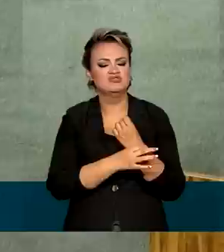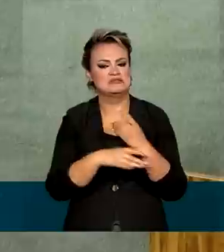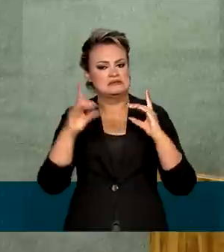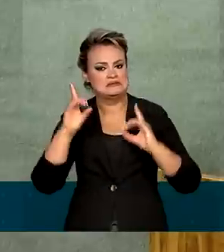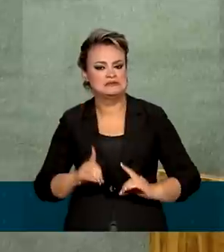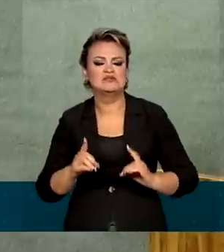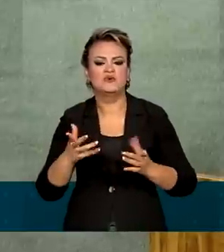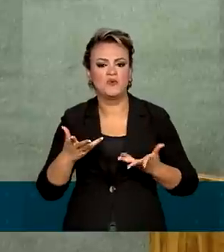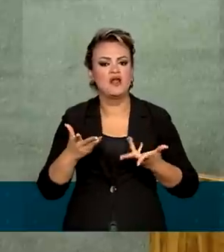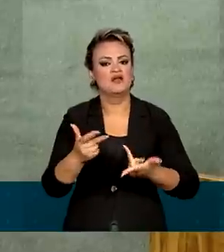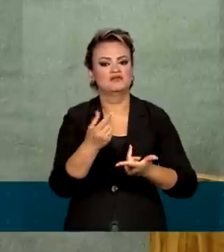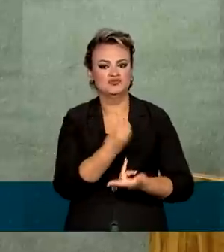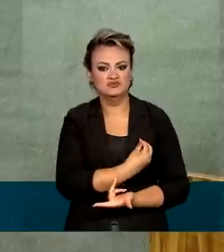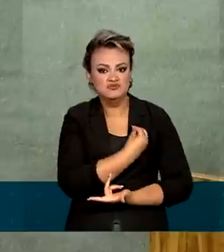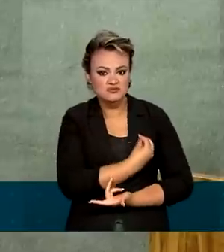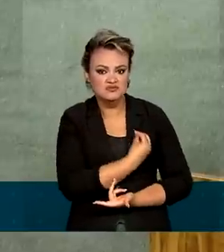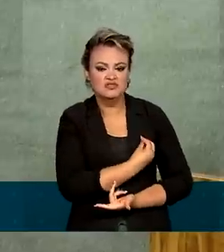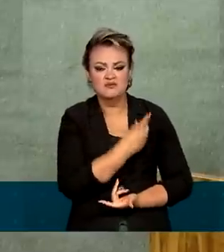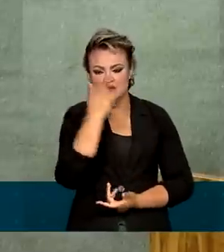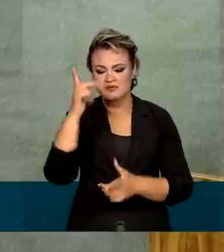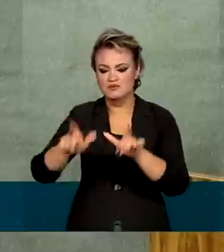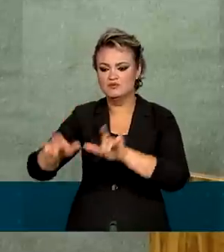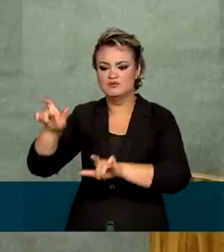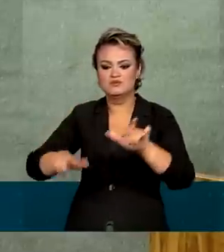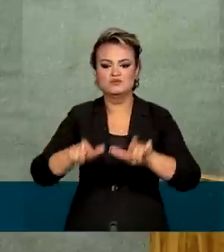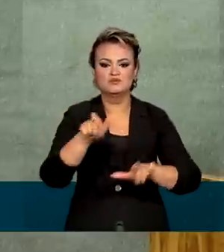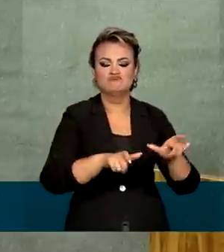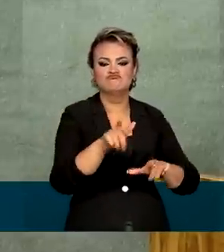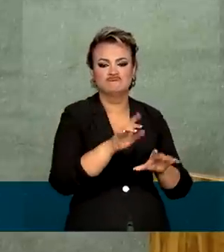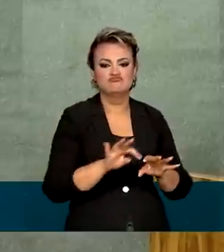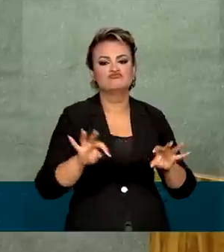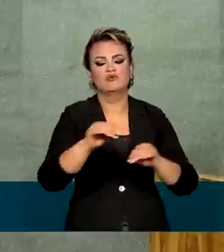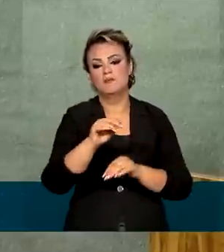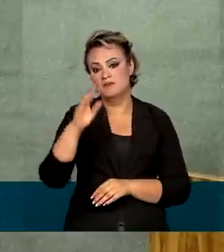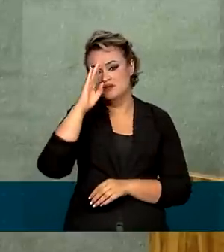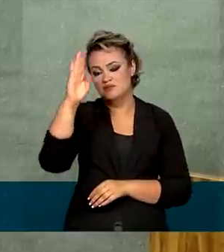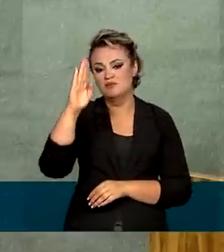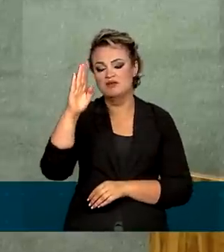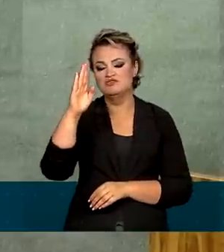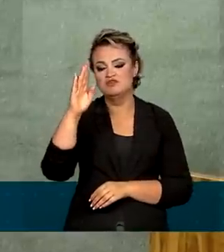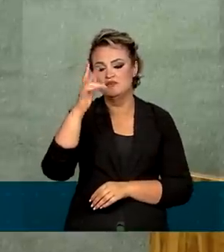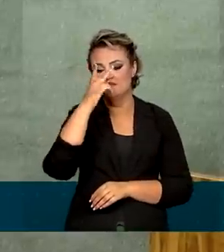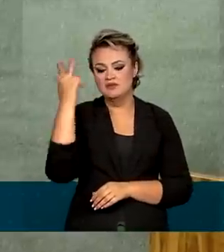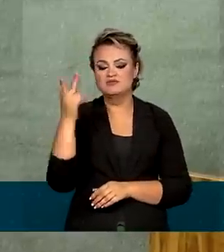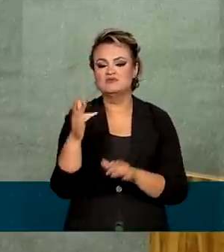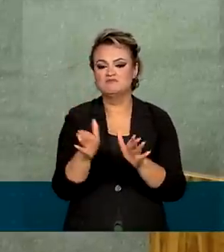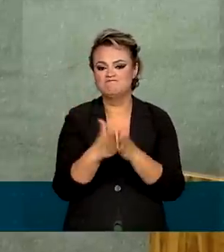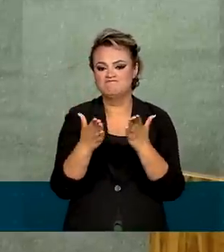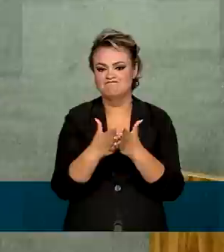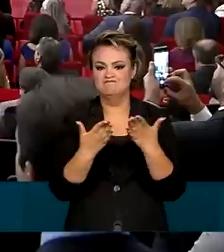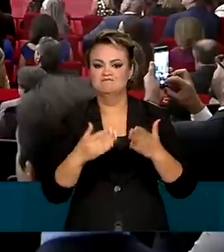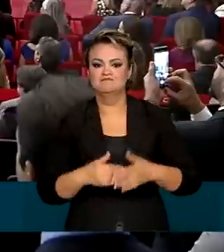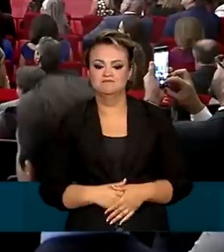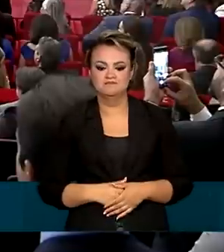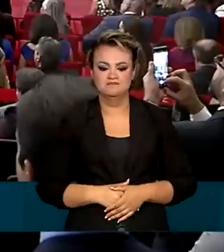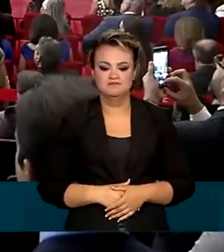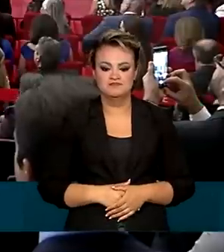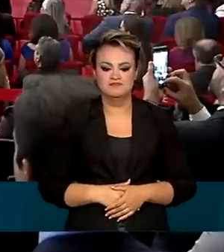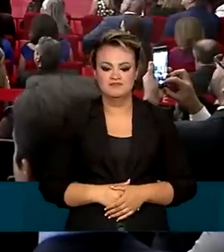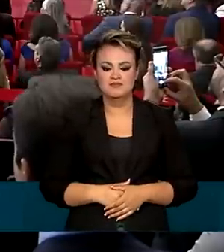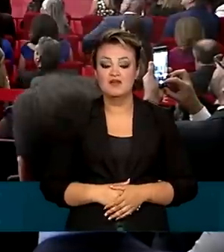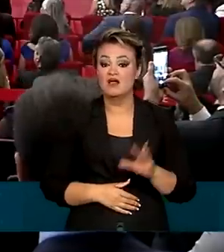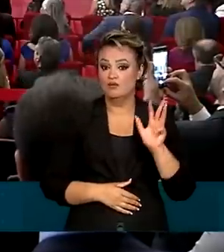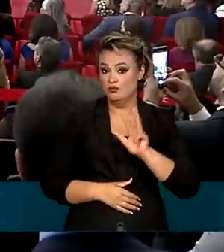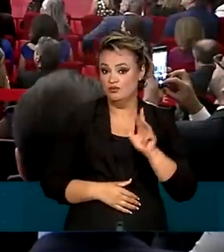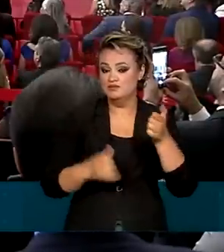dignidade de vida para todos os brasileiros sobretudo para as pessoas mais necessitadas o presidente